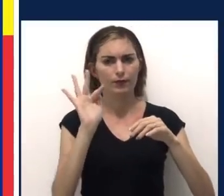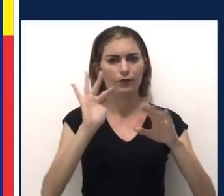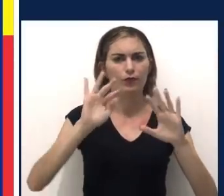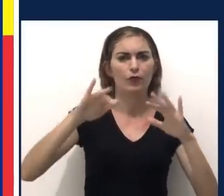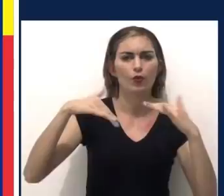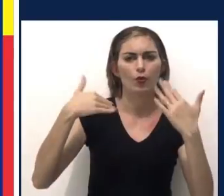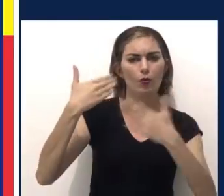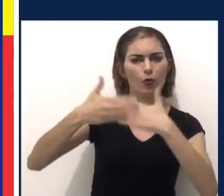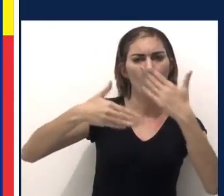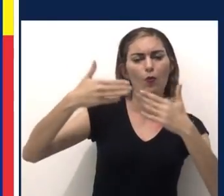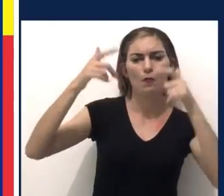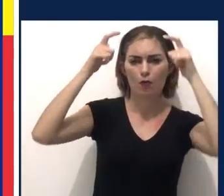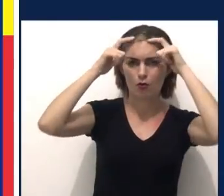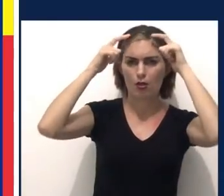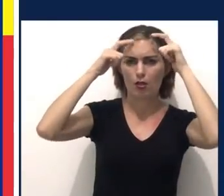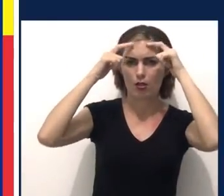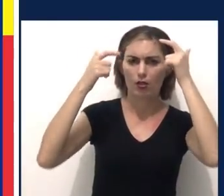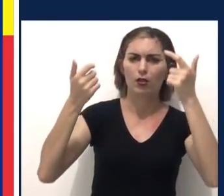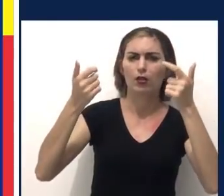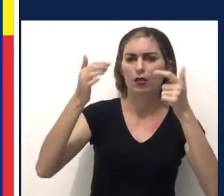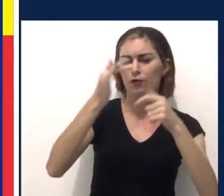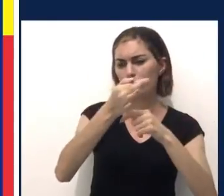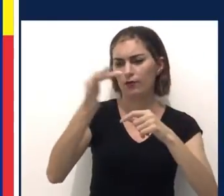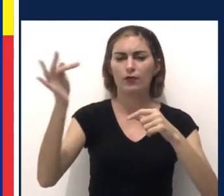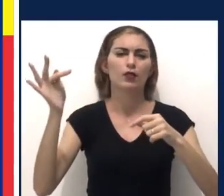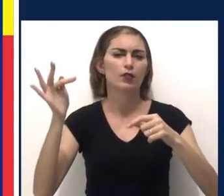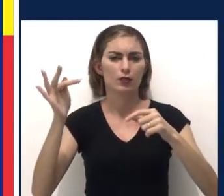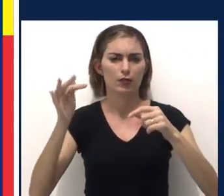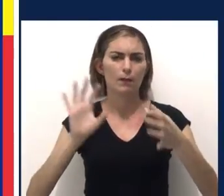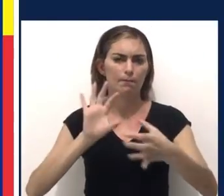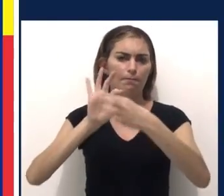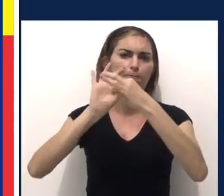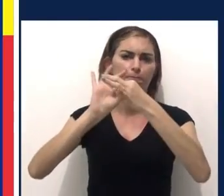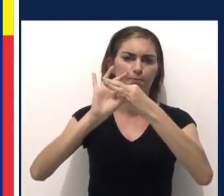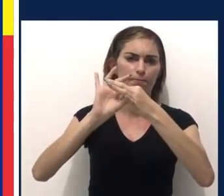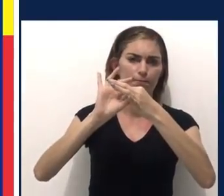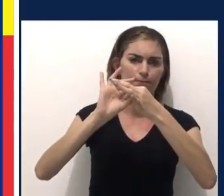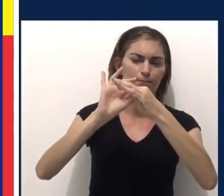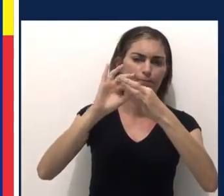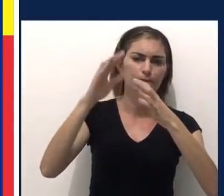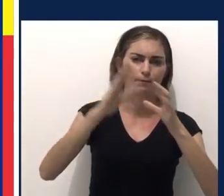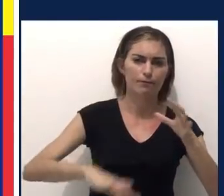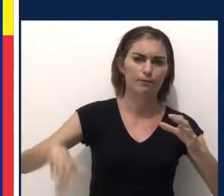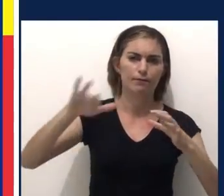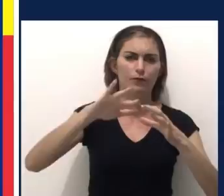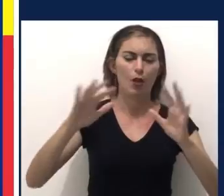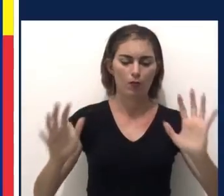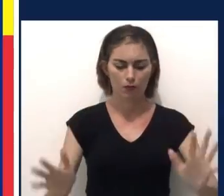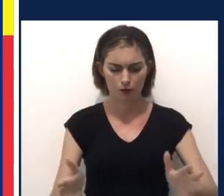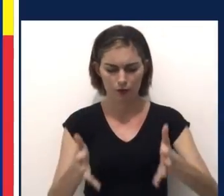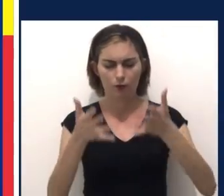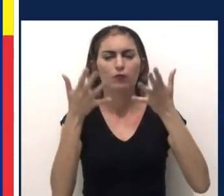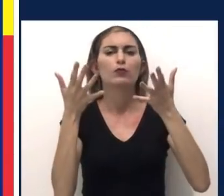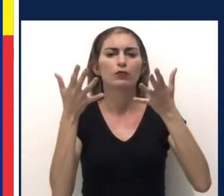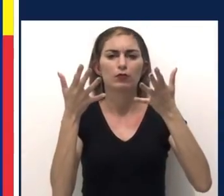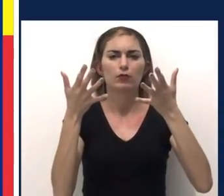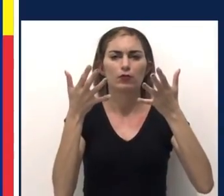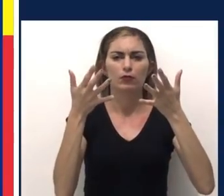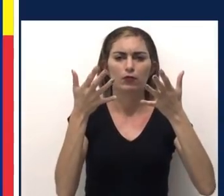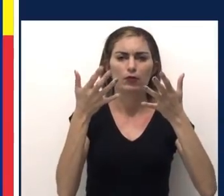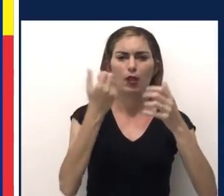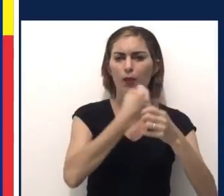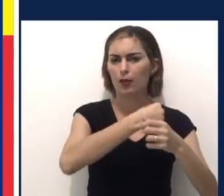francês ou da monarquia nacional francesa está ligado ao quê? A